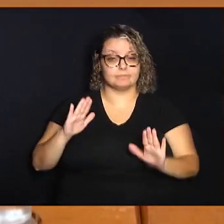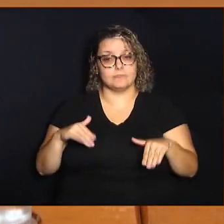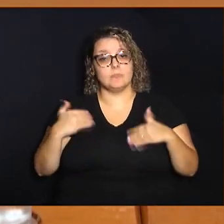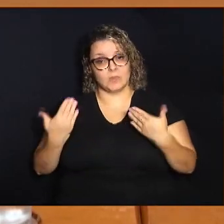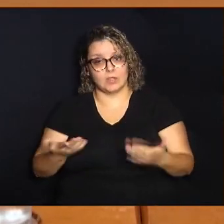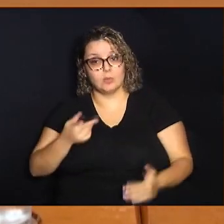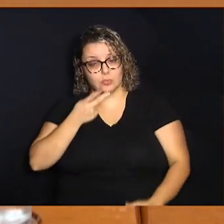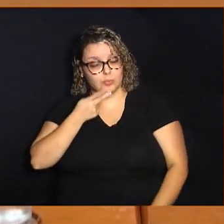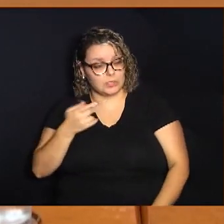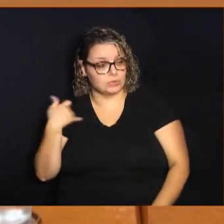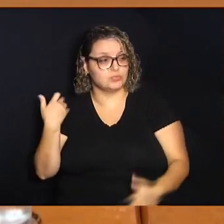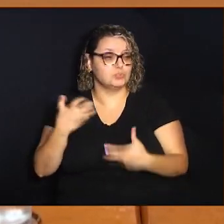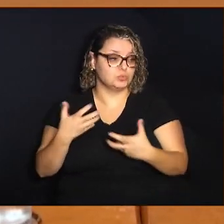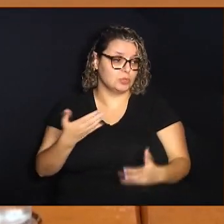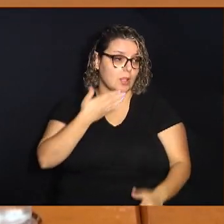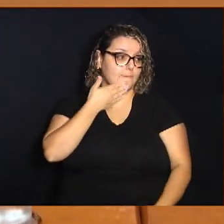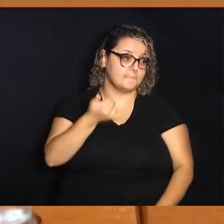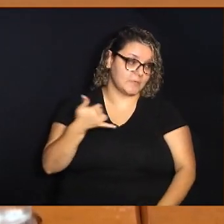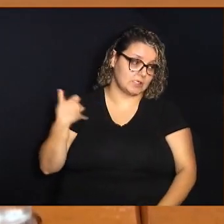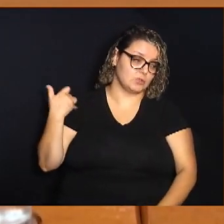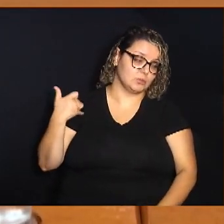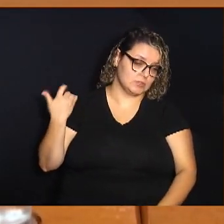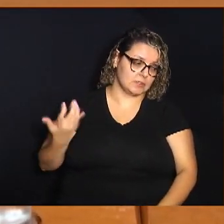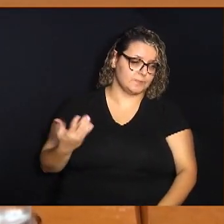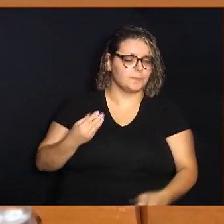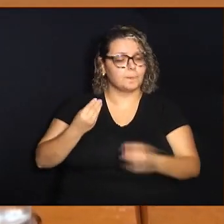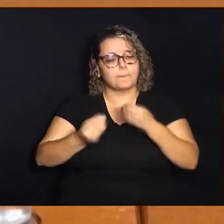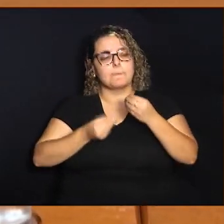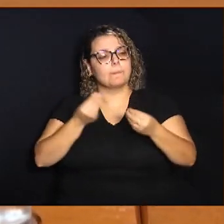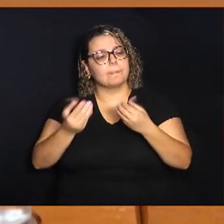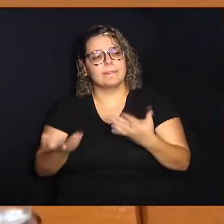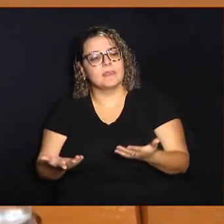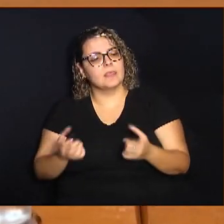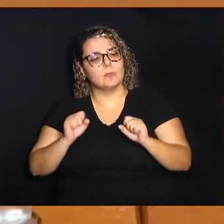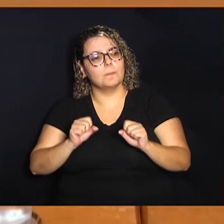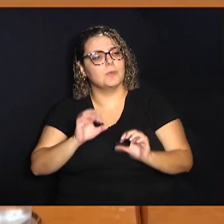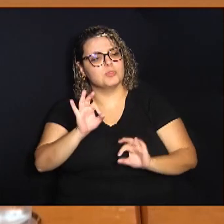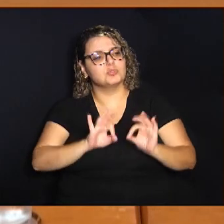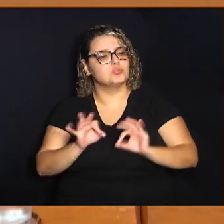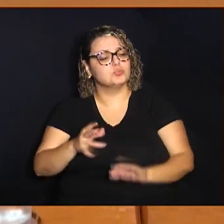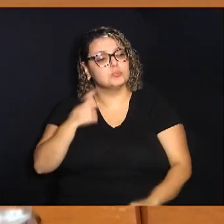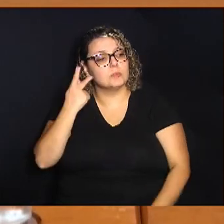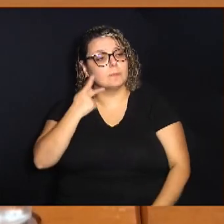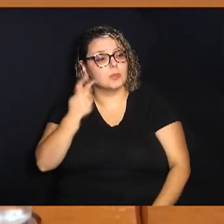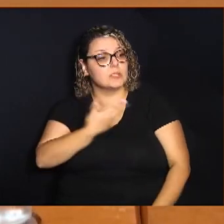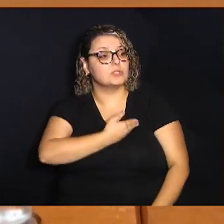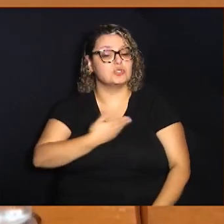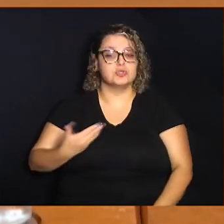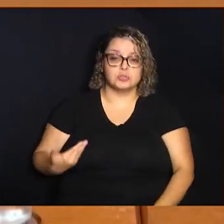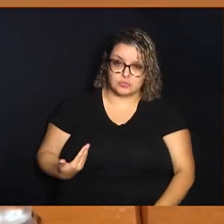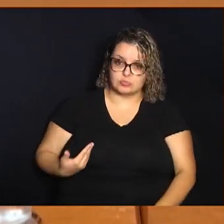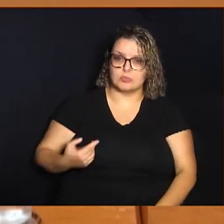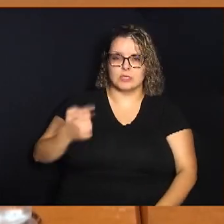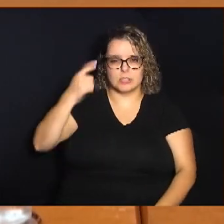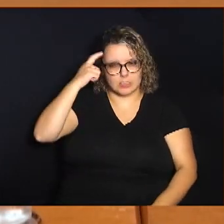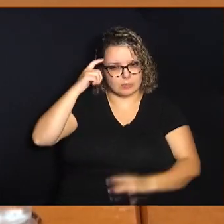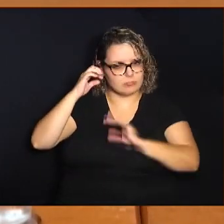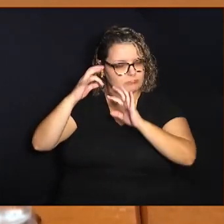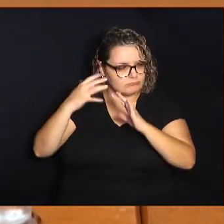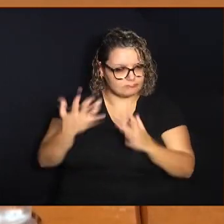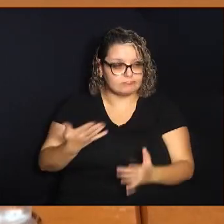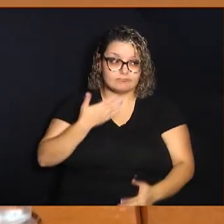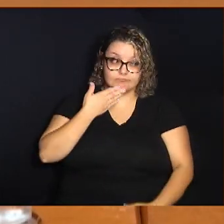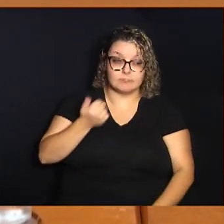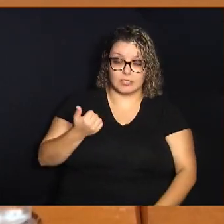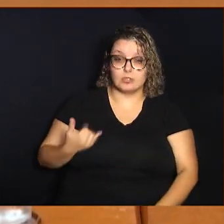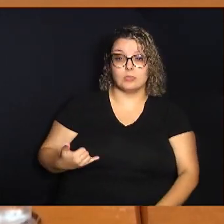do idoso, fala da melhor idade, como que a gente pode preparar políticas públicas e o pensar nessa melhor idade